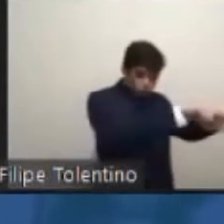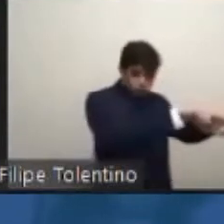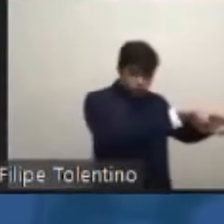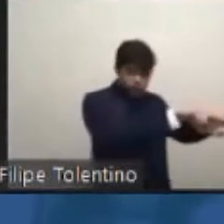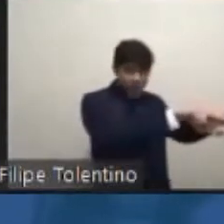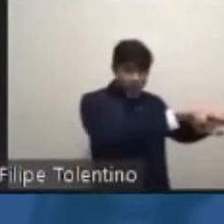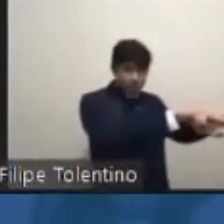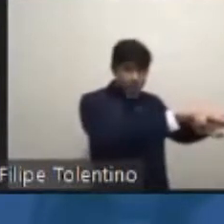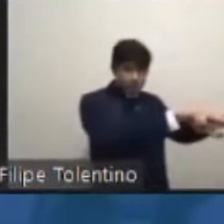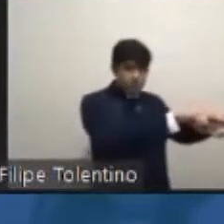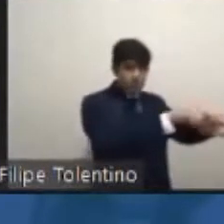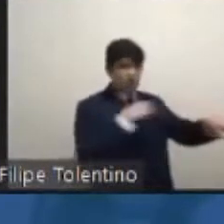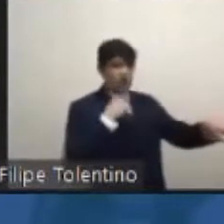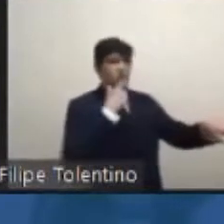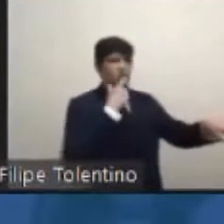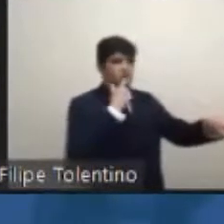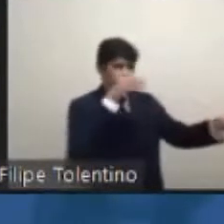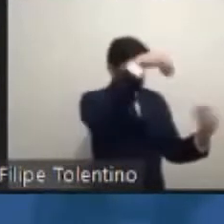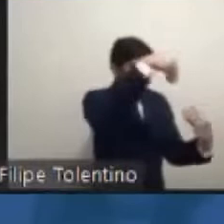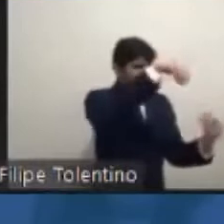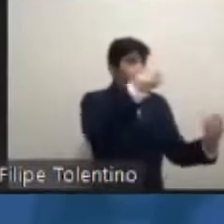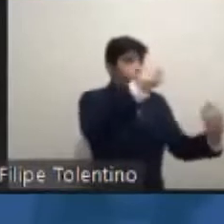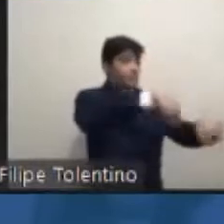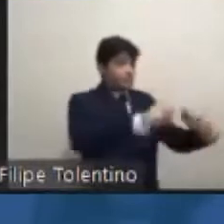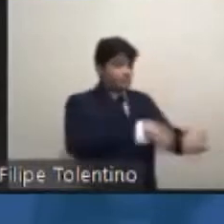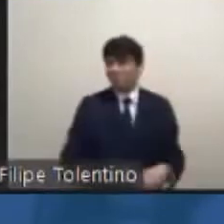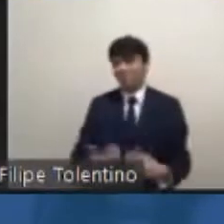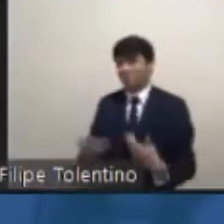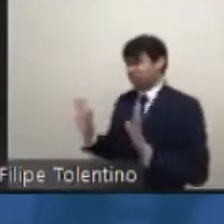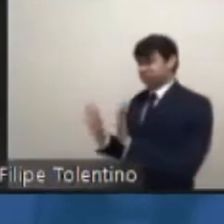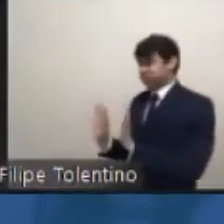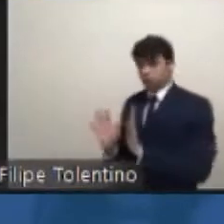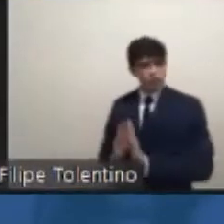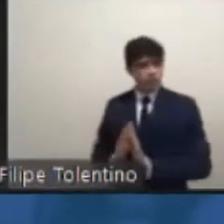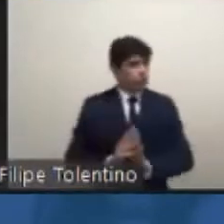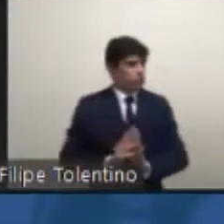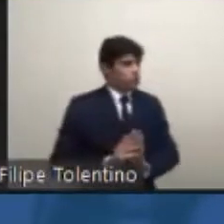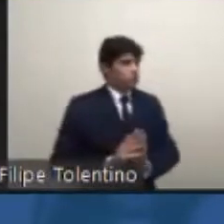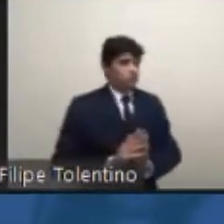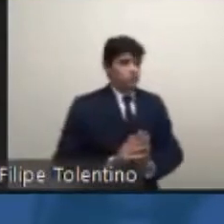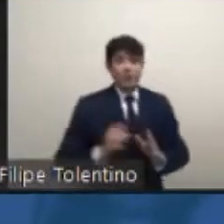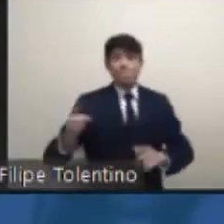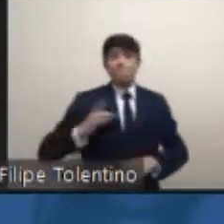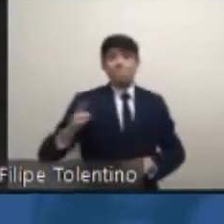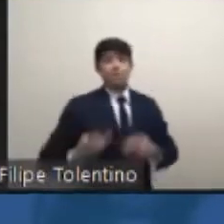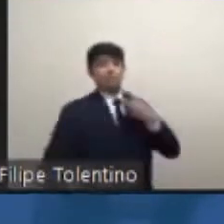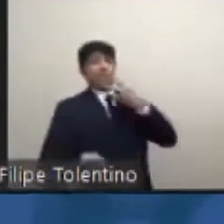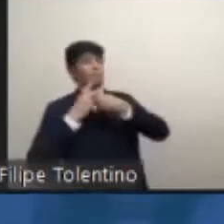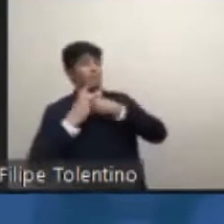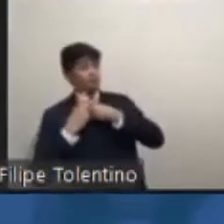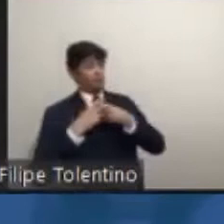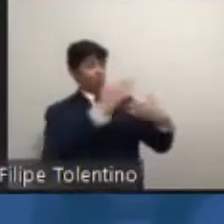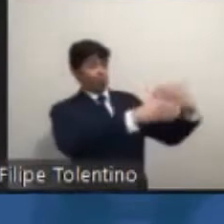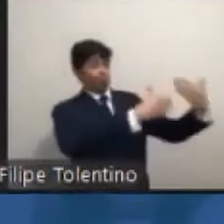no slide, o artigo 135 do Código Penal. Bom, quais são os requisitos, as características, né? Os elementos, melhor dizendo,